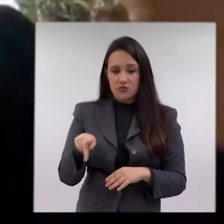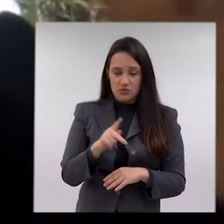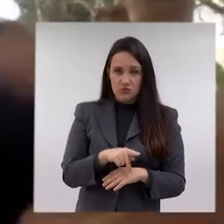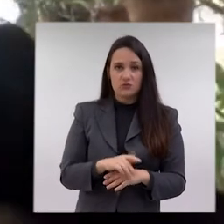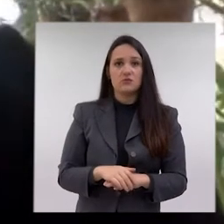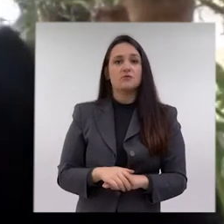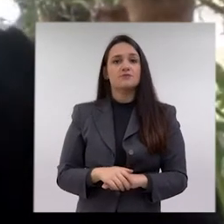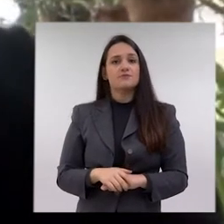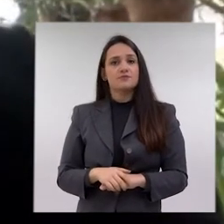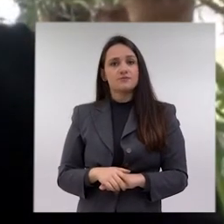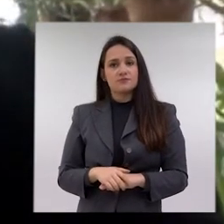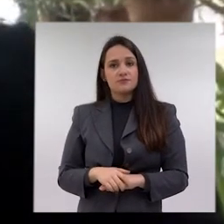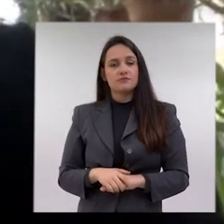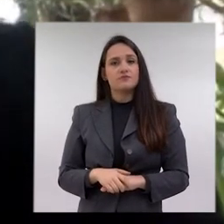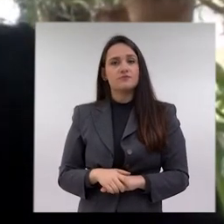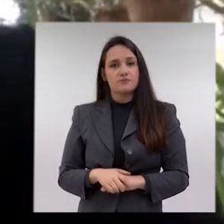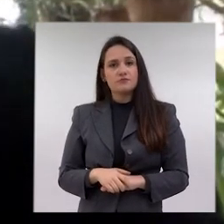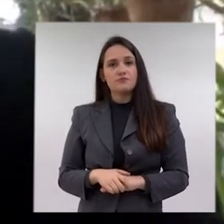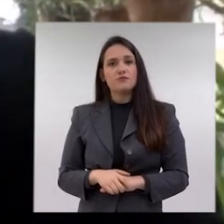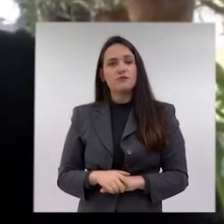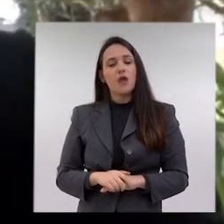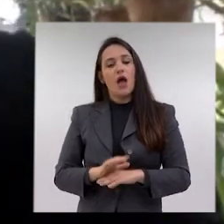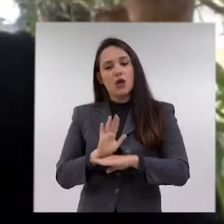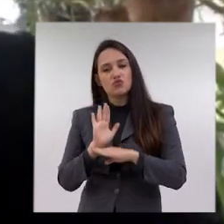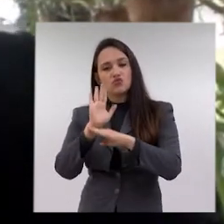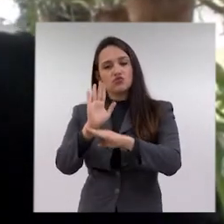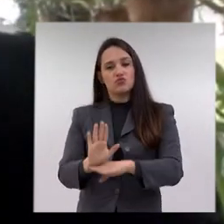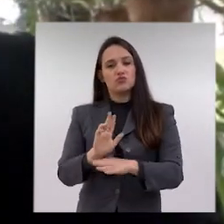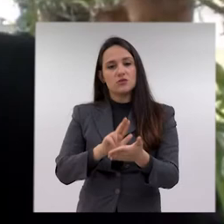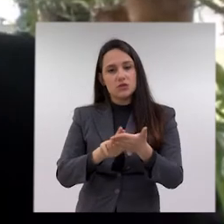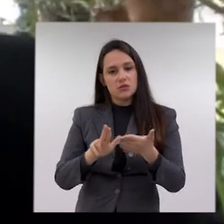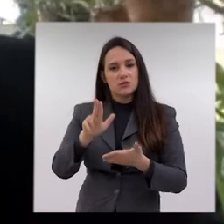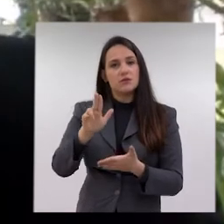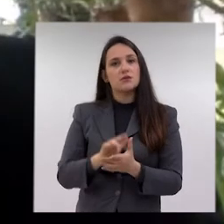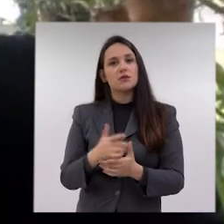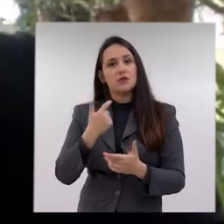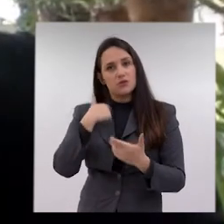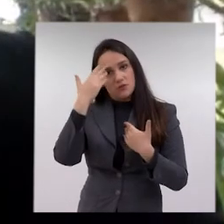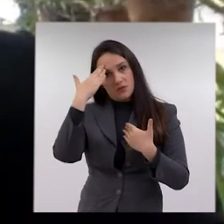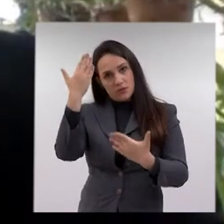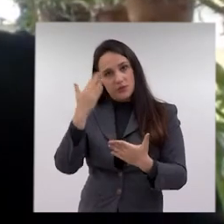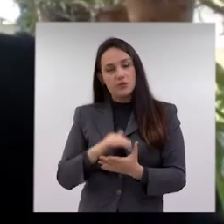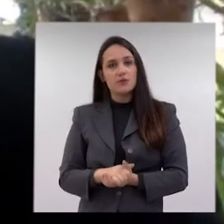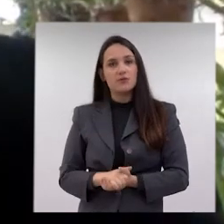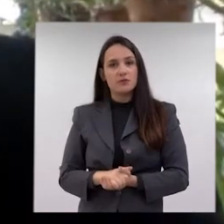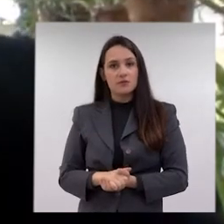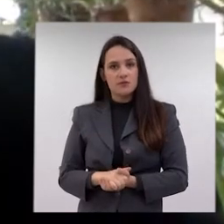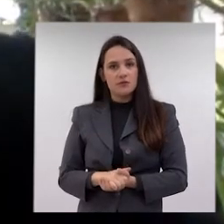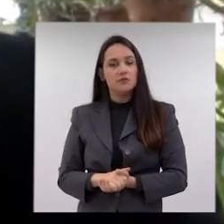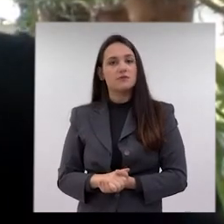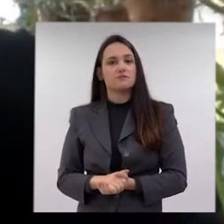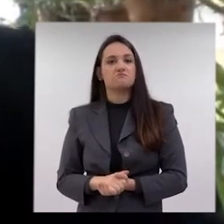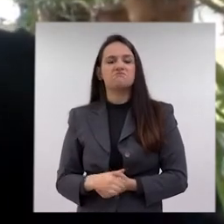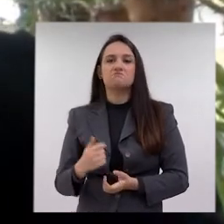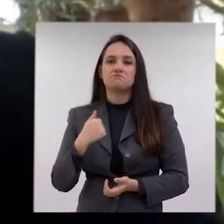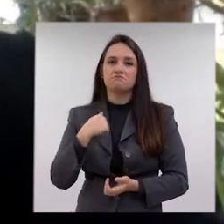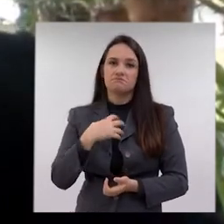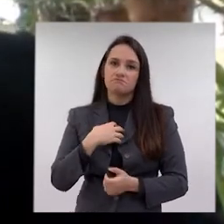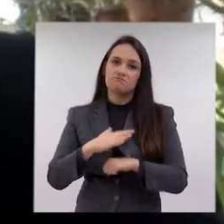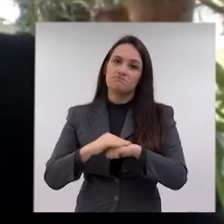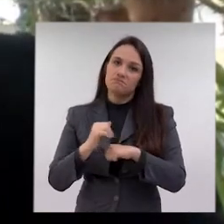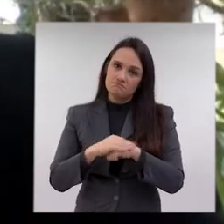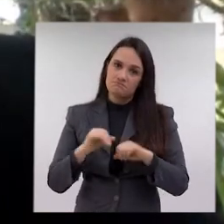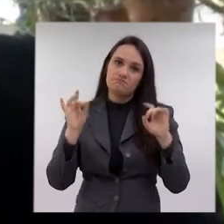então, ele foi o precursor da nossa universidade. Então, nosso agradecimento, nosso